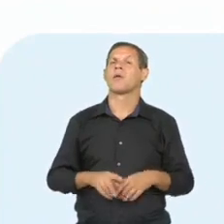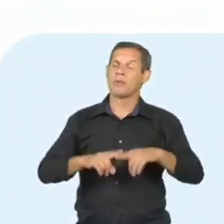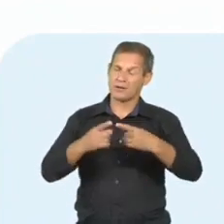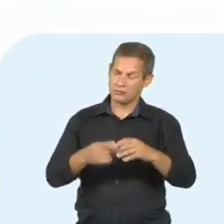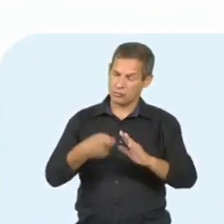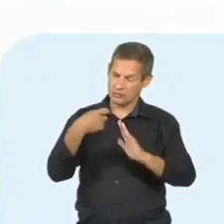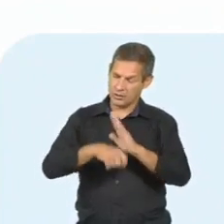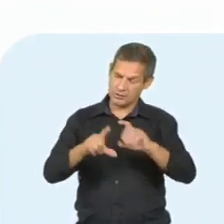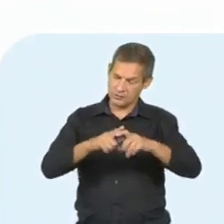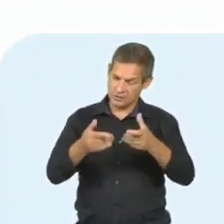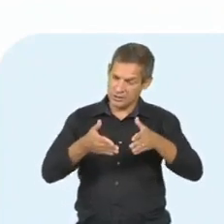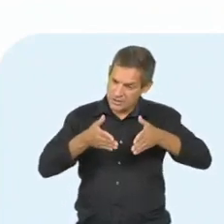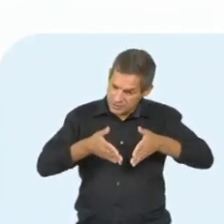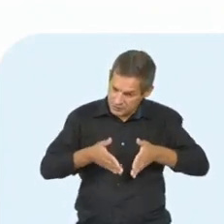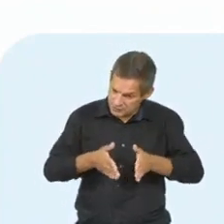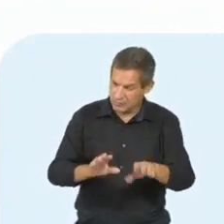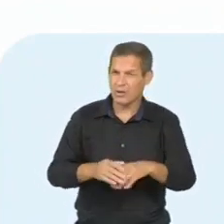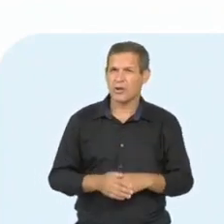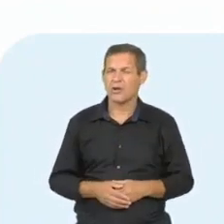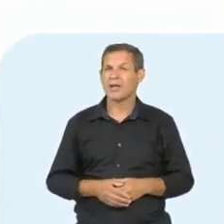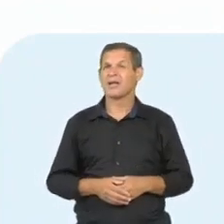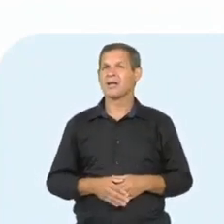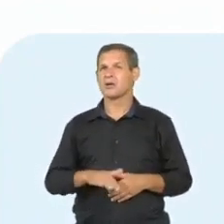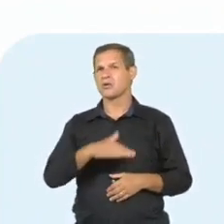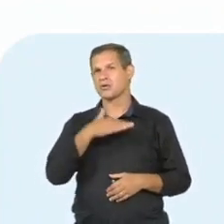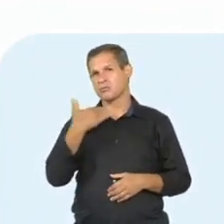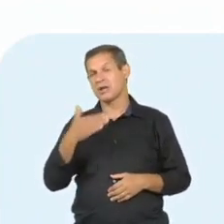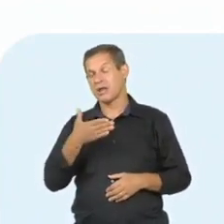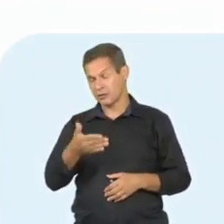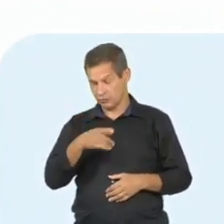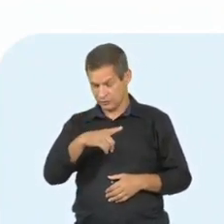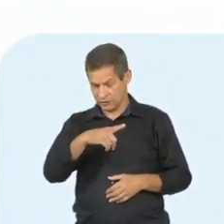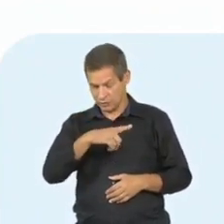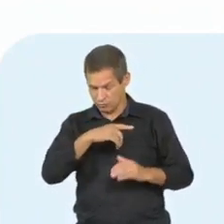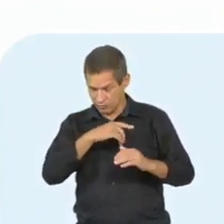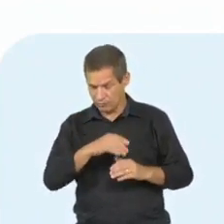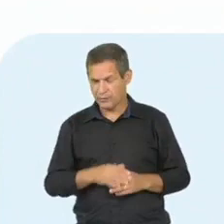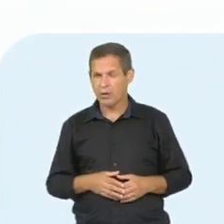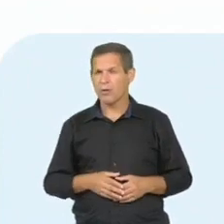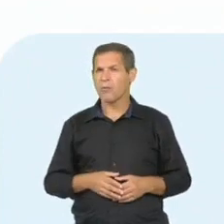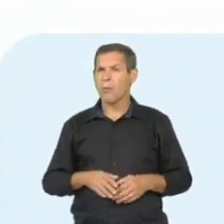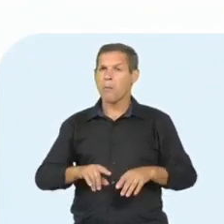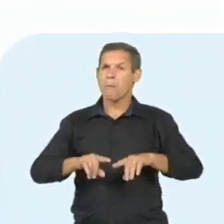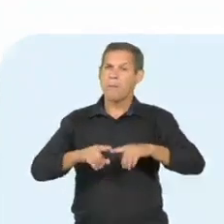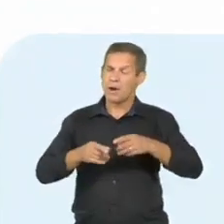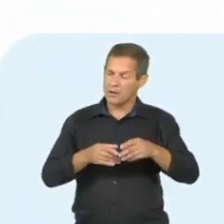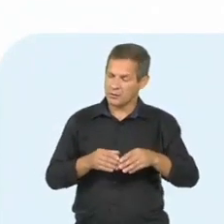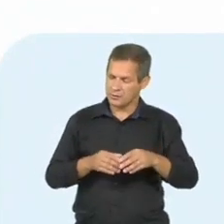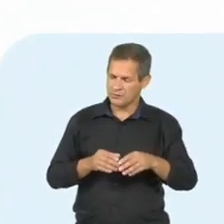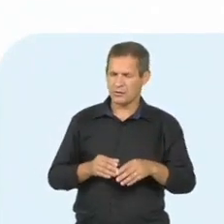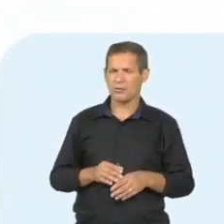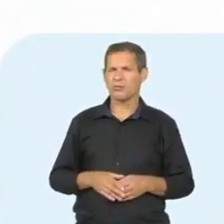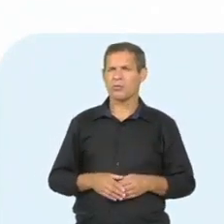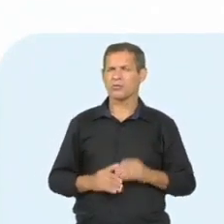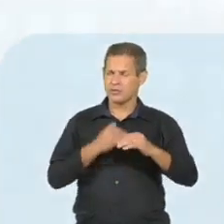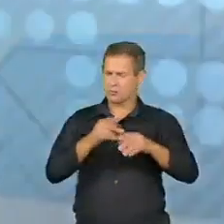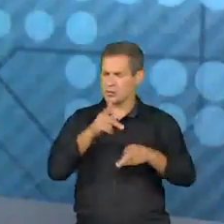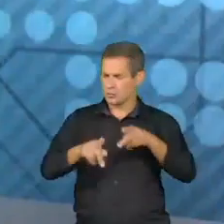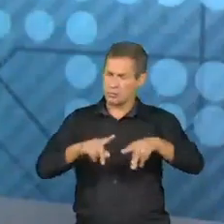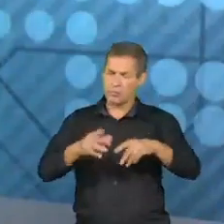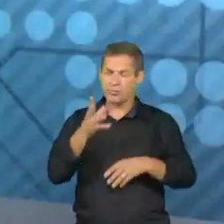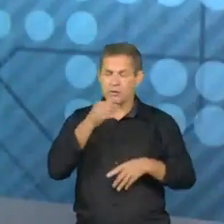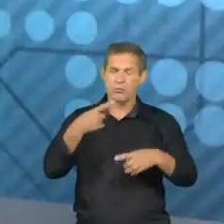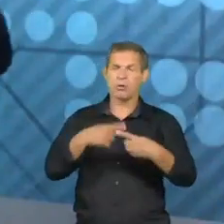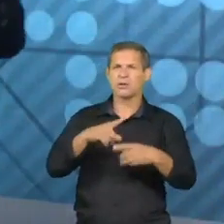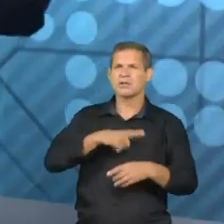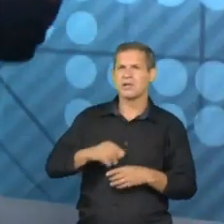altas taxas de natalidade e mortalidade. Então, você tinha um crescimento populacional lento. Né? Porque, por um